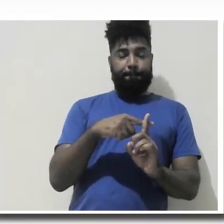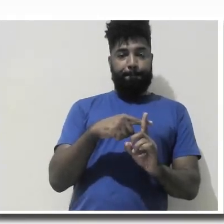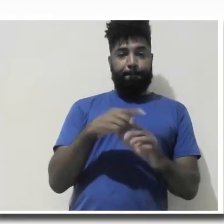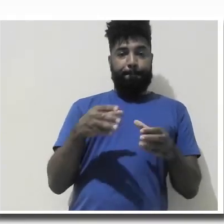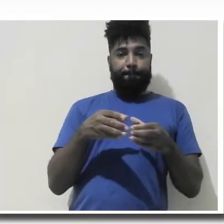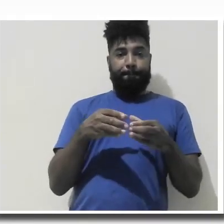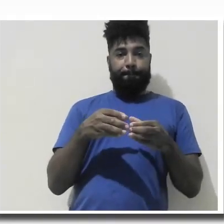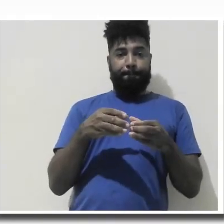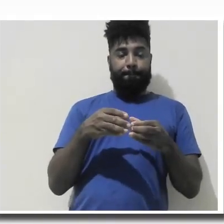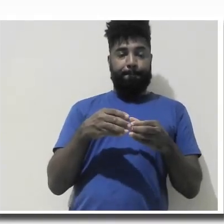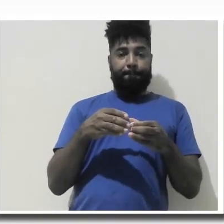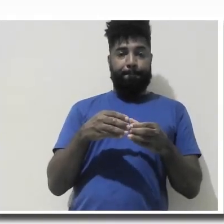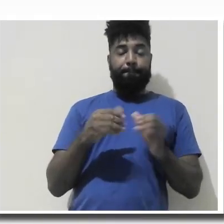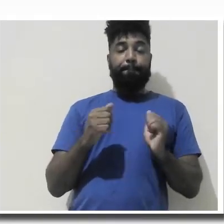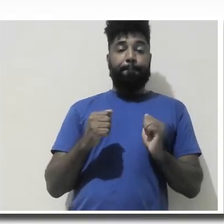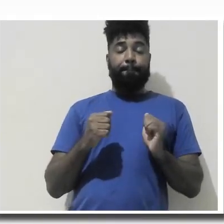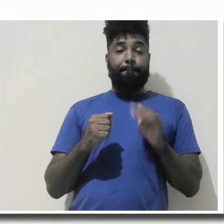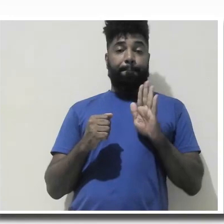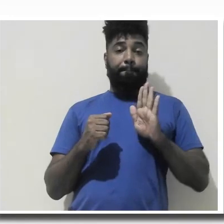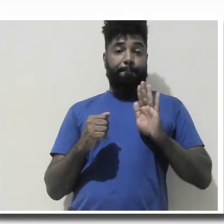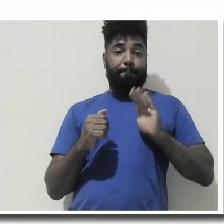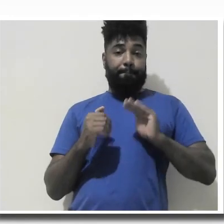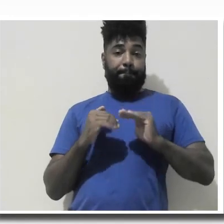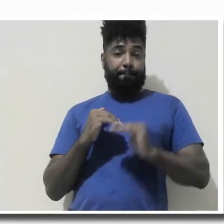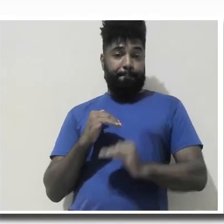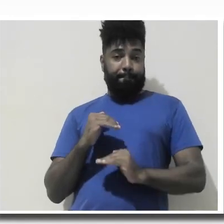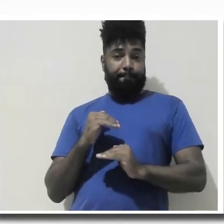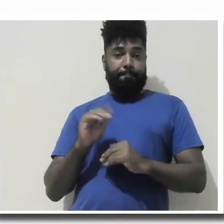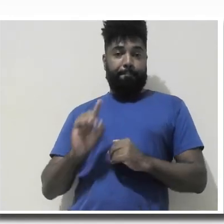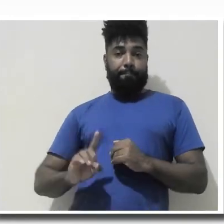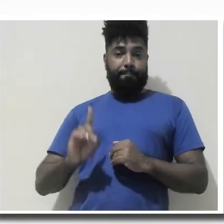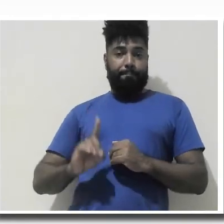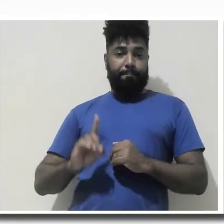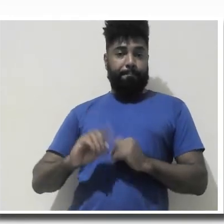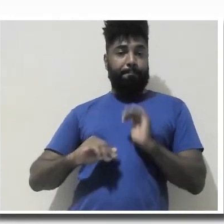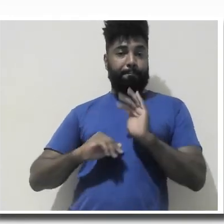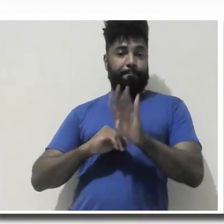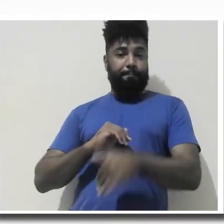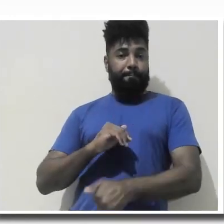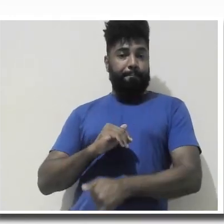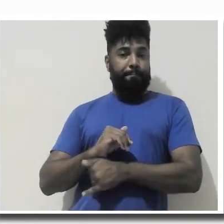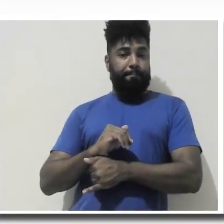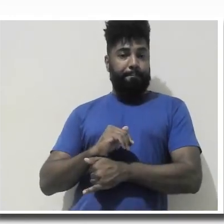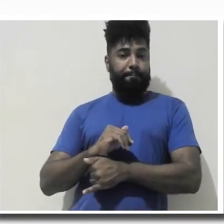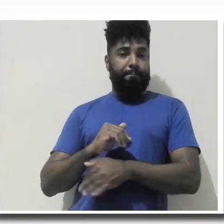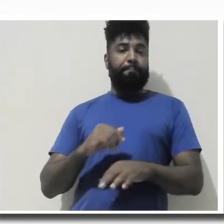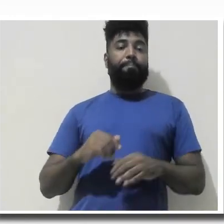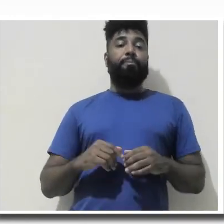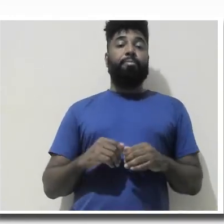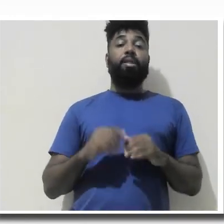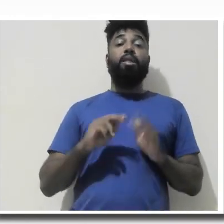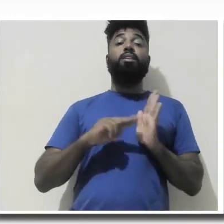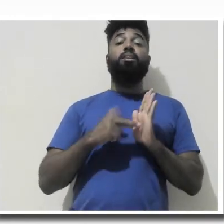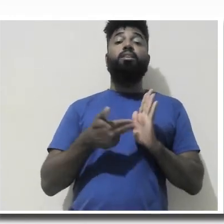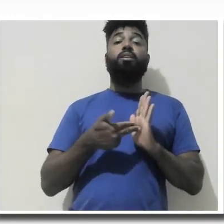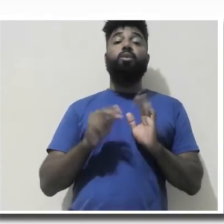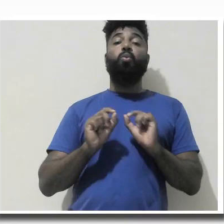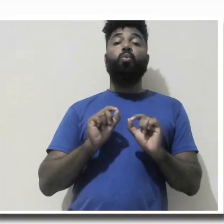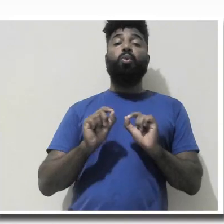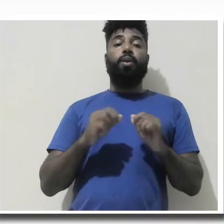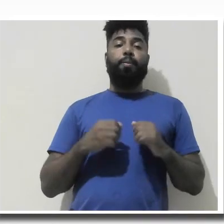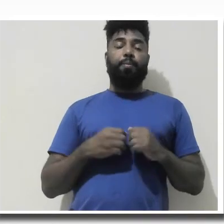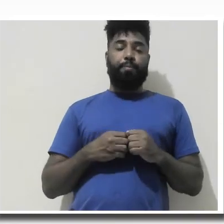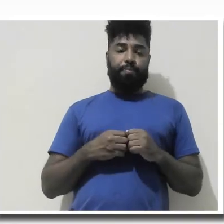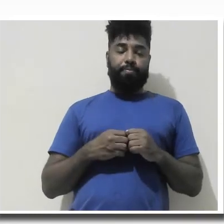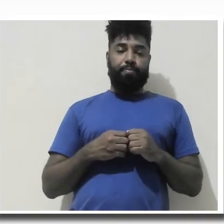na região inferior à direita deste conjunto, quer dizer que eu estou